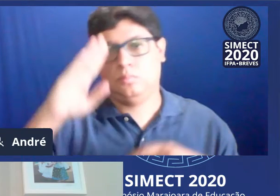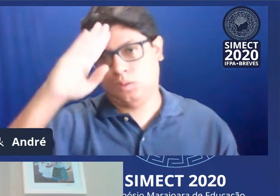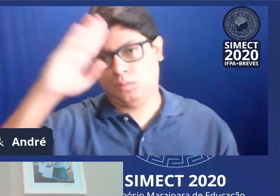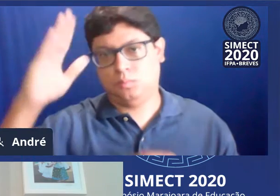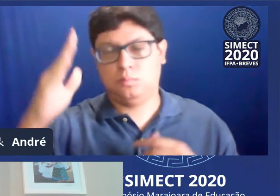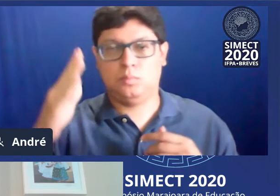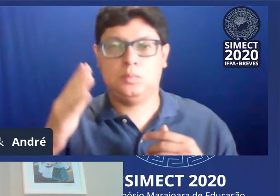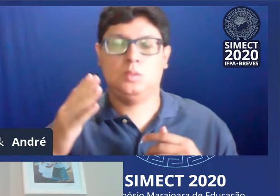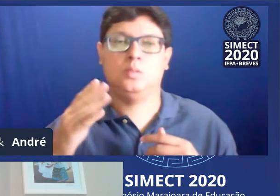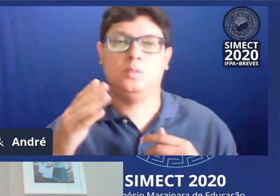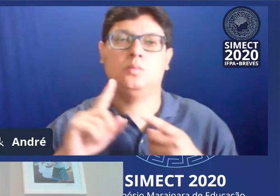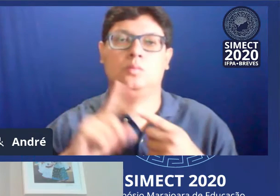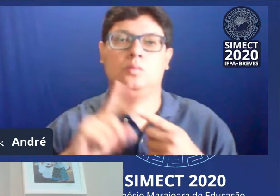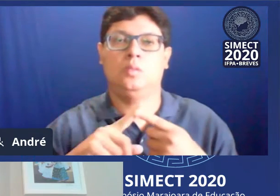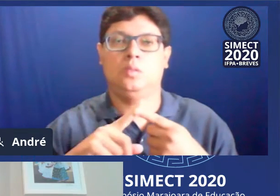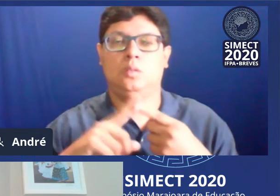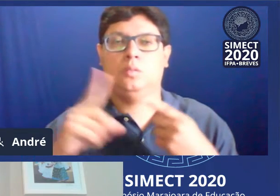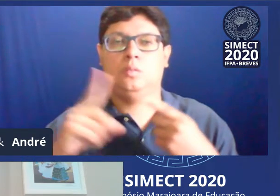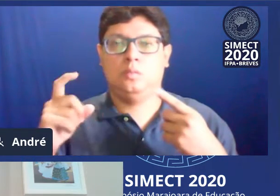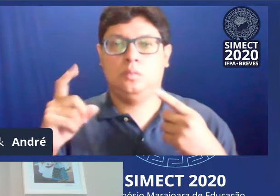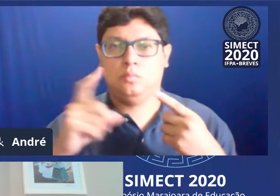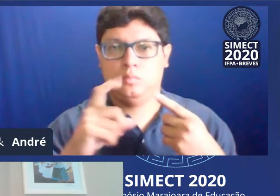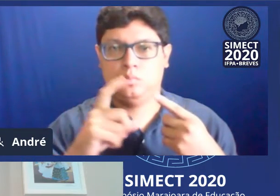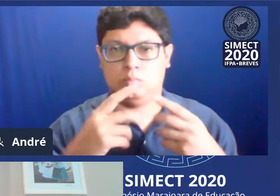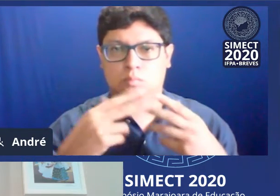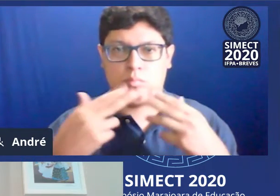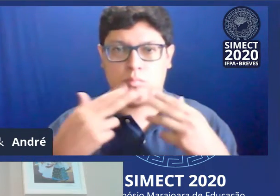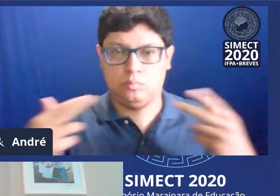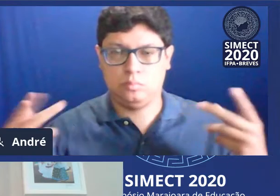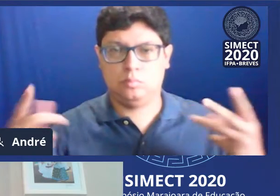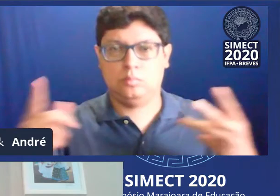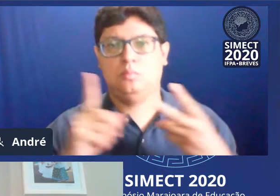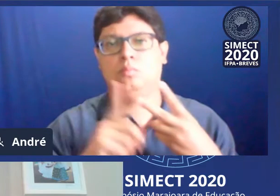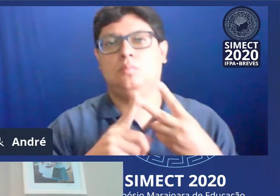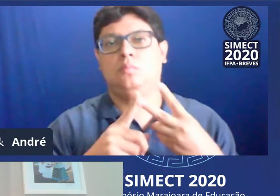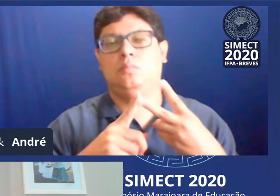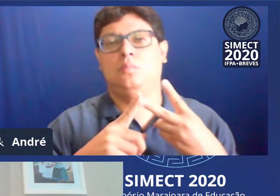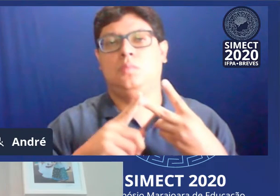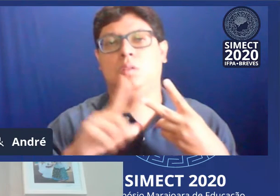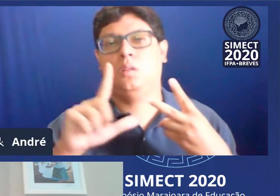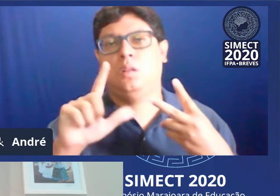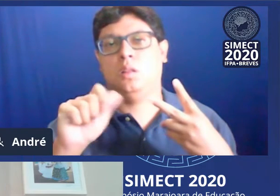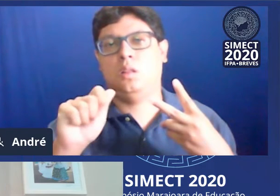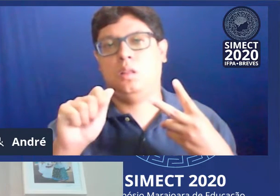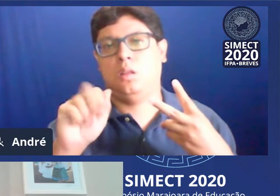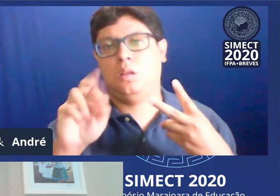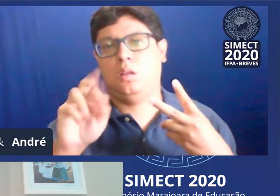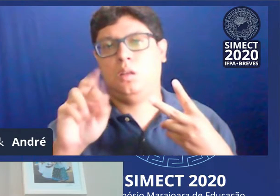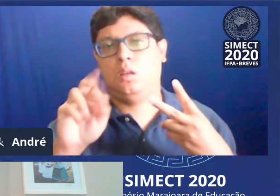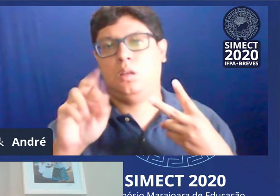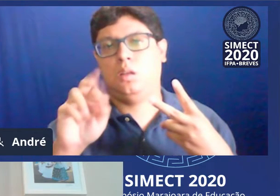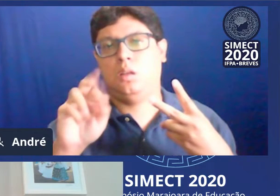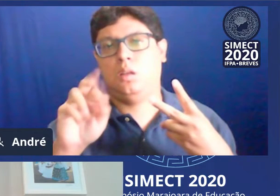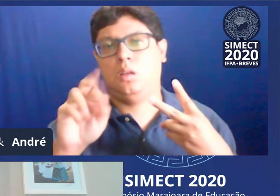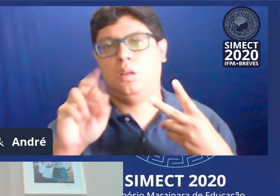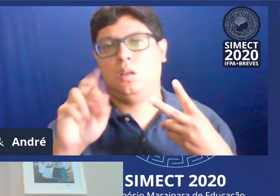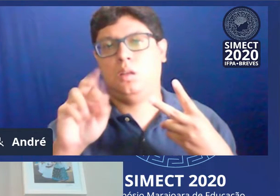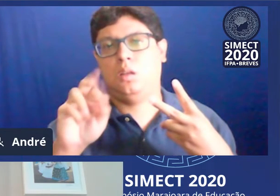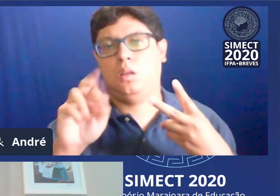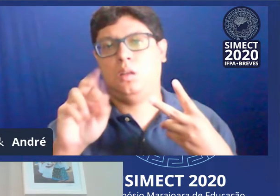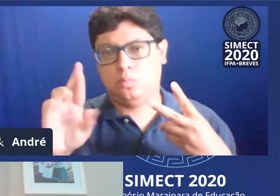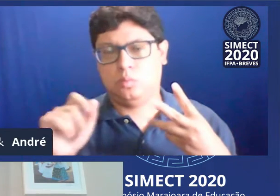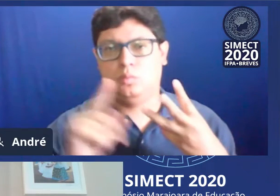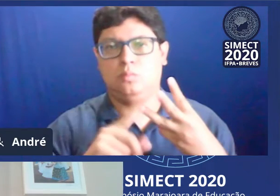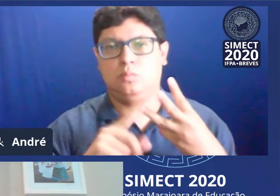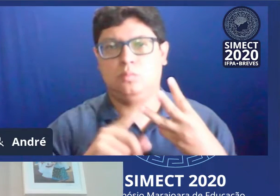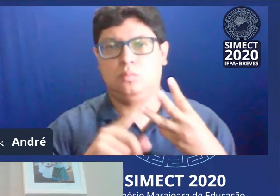decápodos, larvicultura, reprodução, com vários trabalhos com a espécie que é